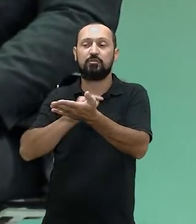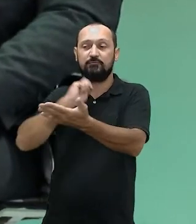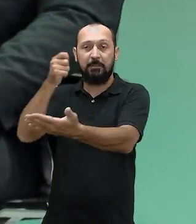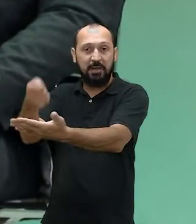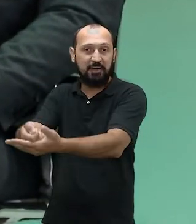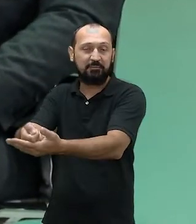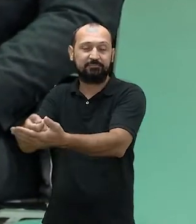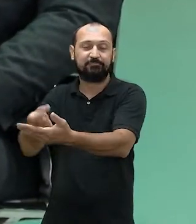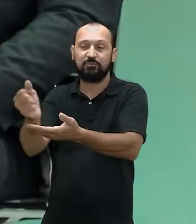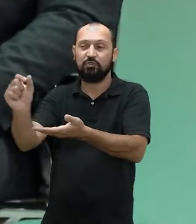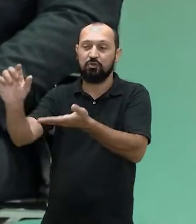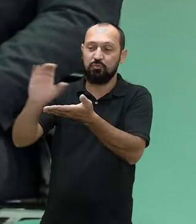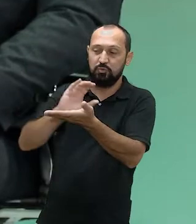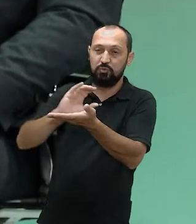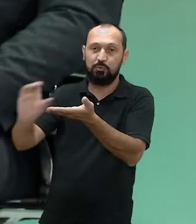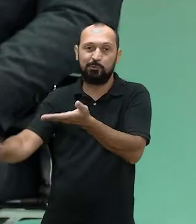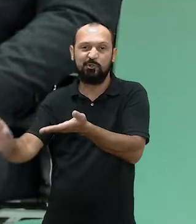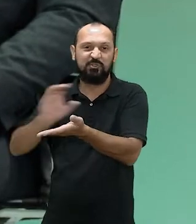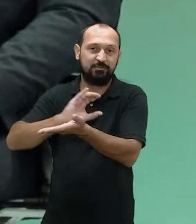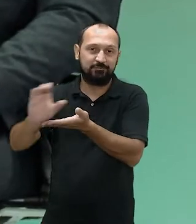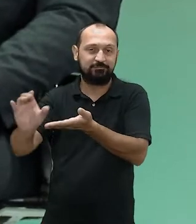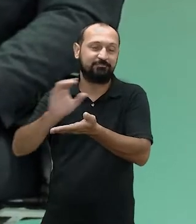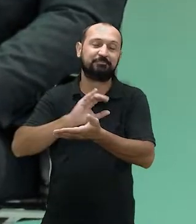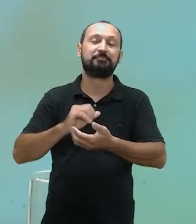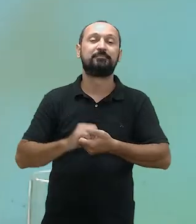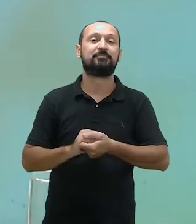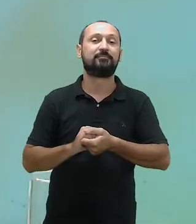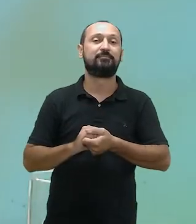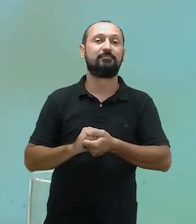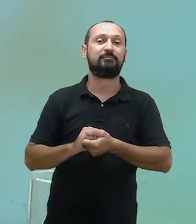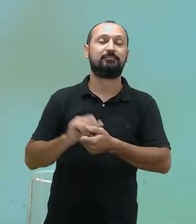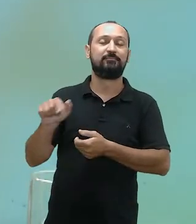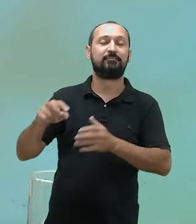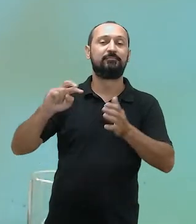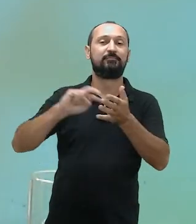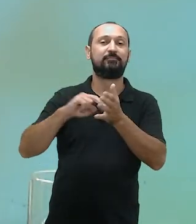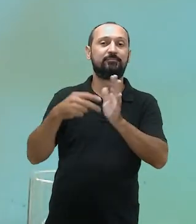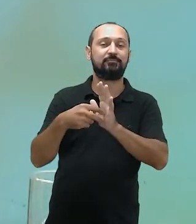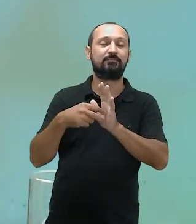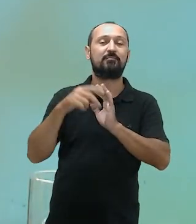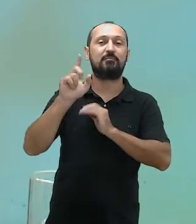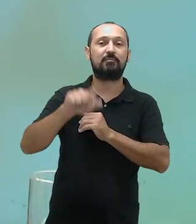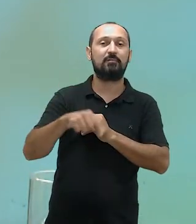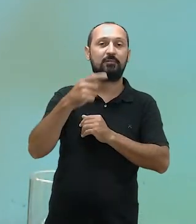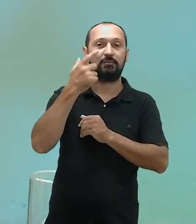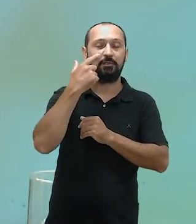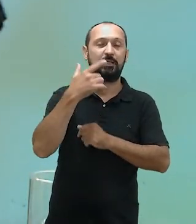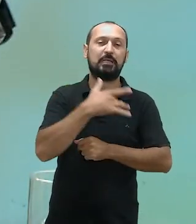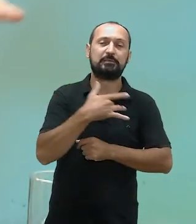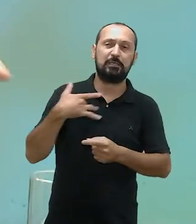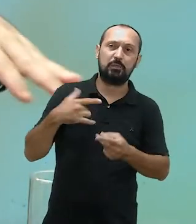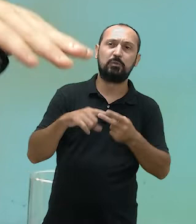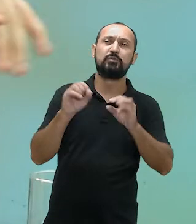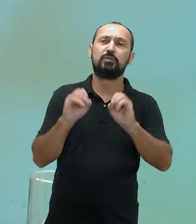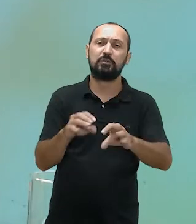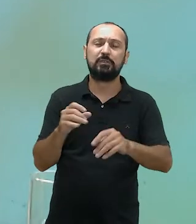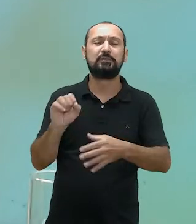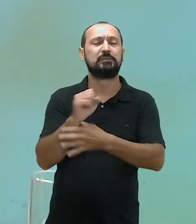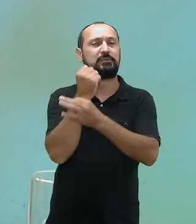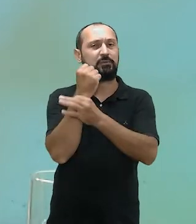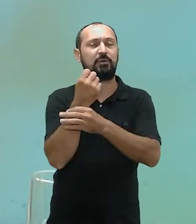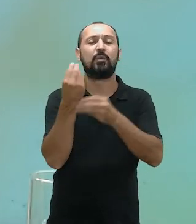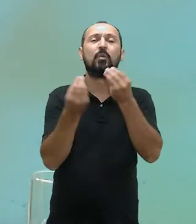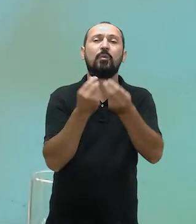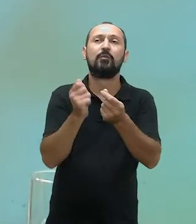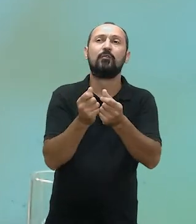receitas, né, que vão estabelecer o orçamento do Estado. Isso tudo, traduzindo, é a tradicional saúde, educação,